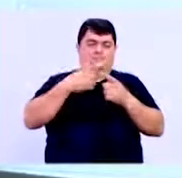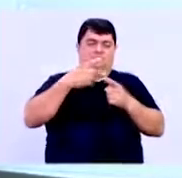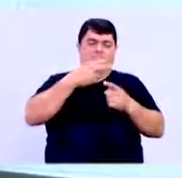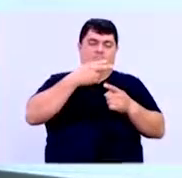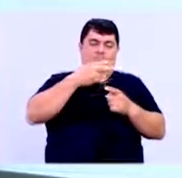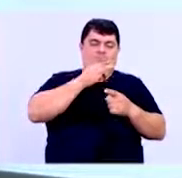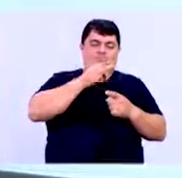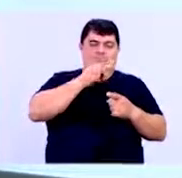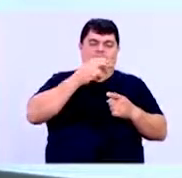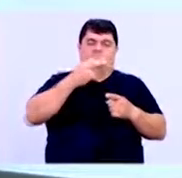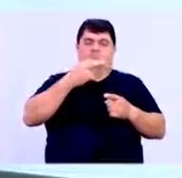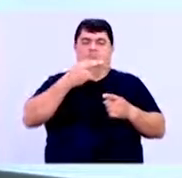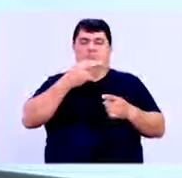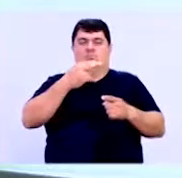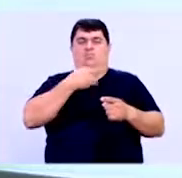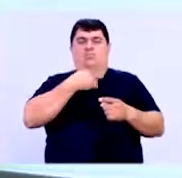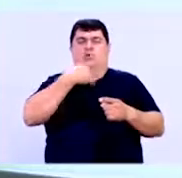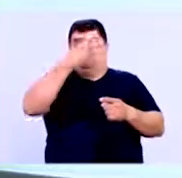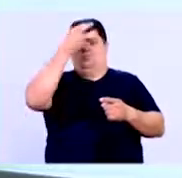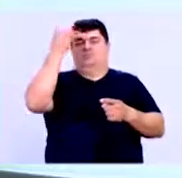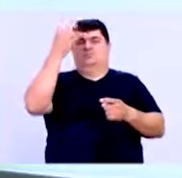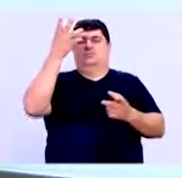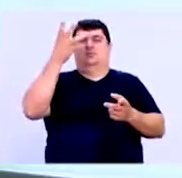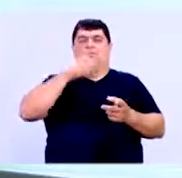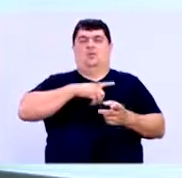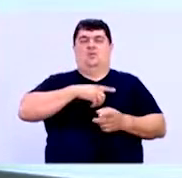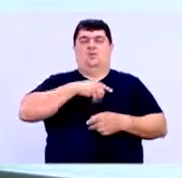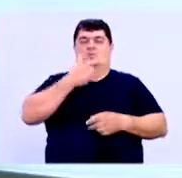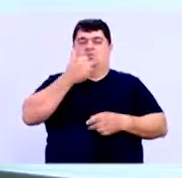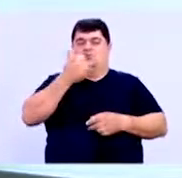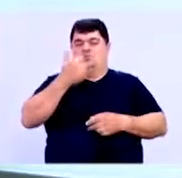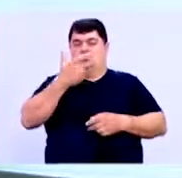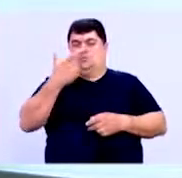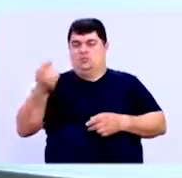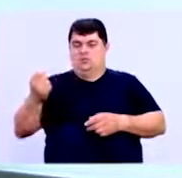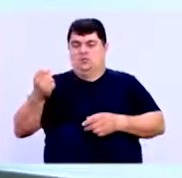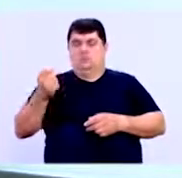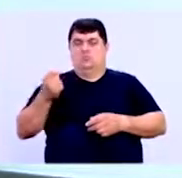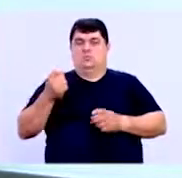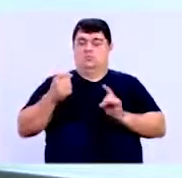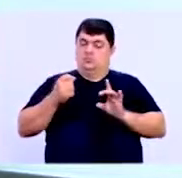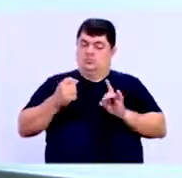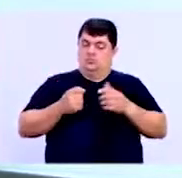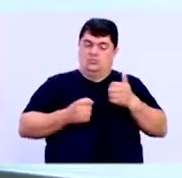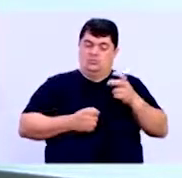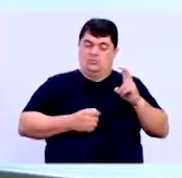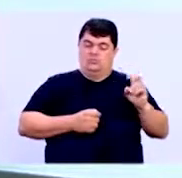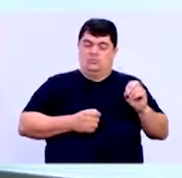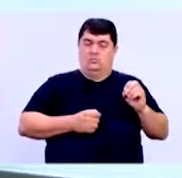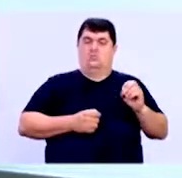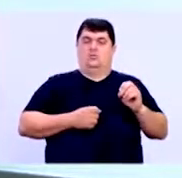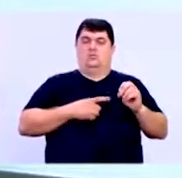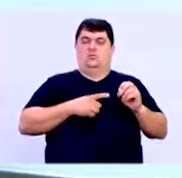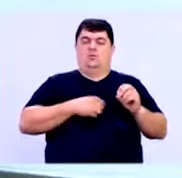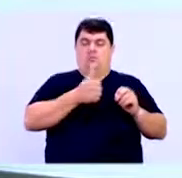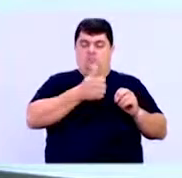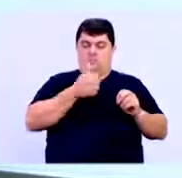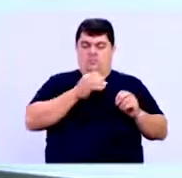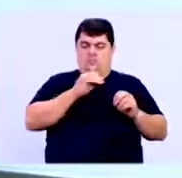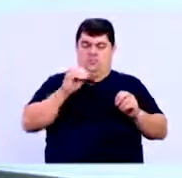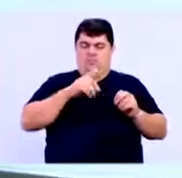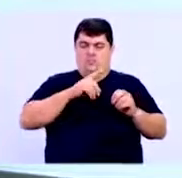temos 2.200, só temos 1.500. Se vai sair 1.100, necessariamente ainda vamos ter em